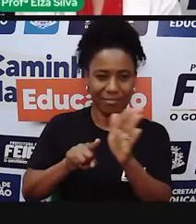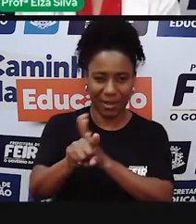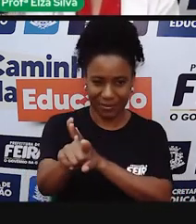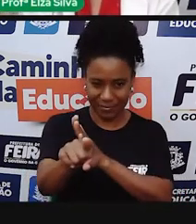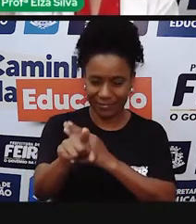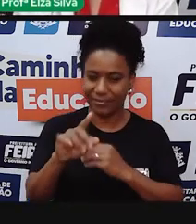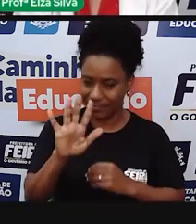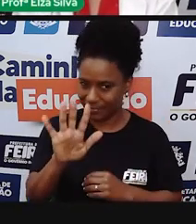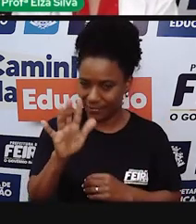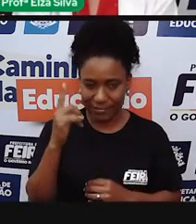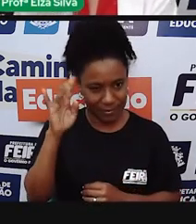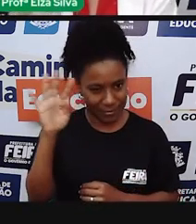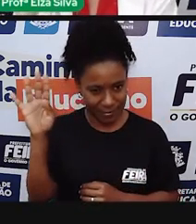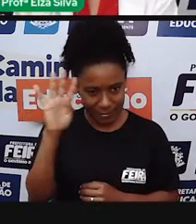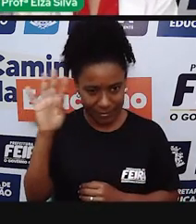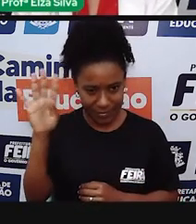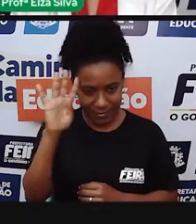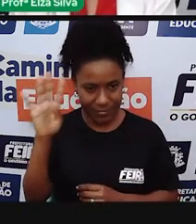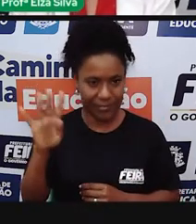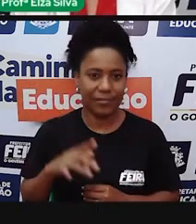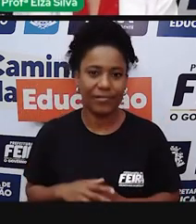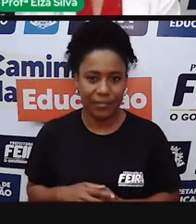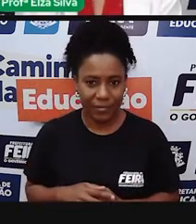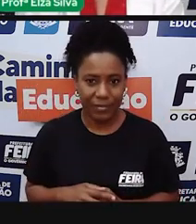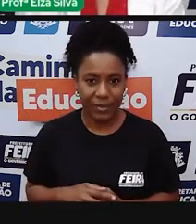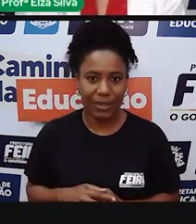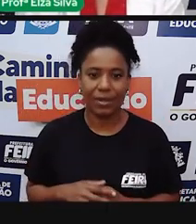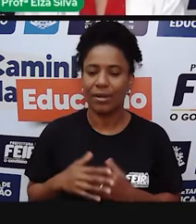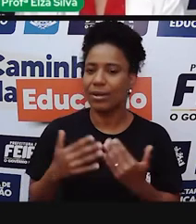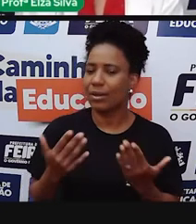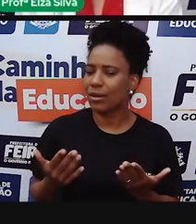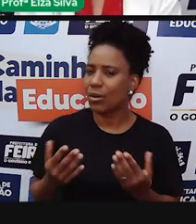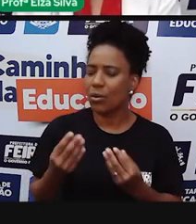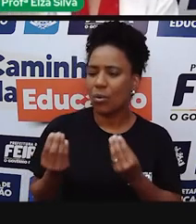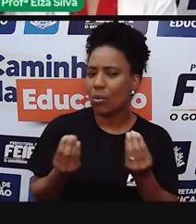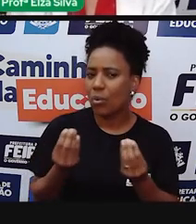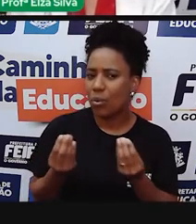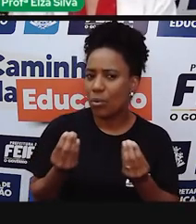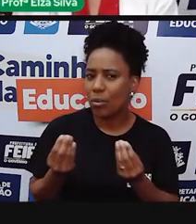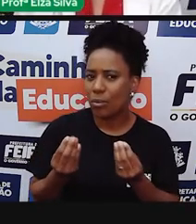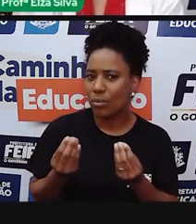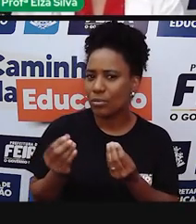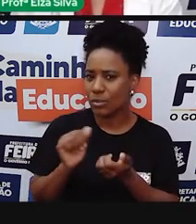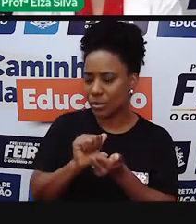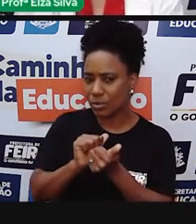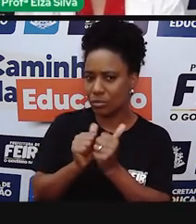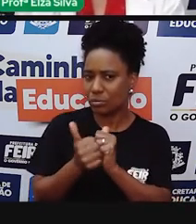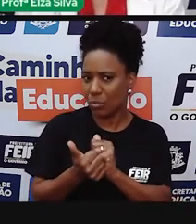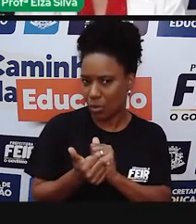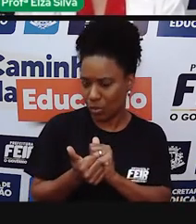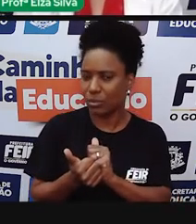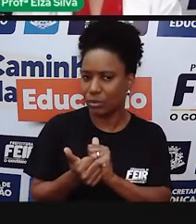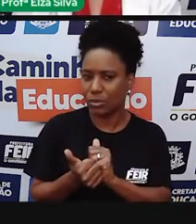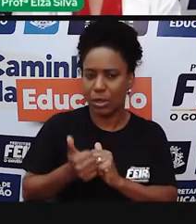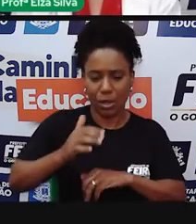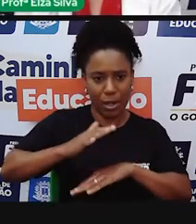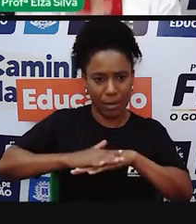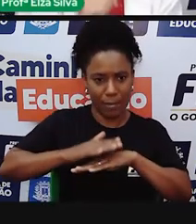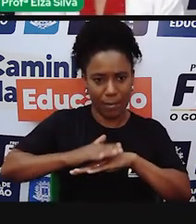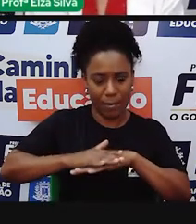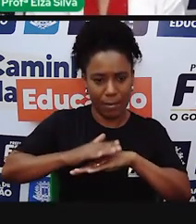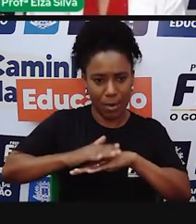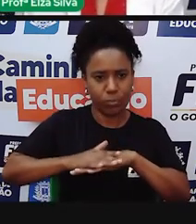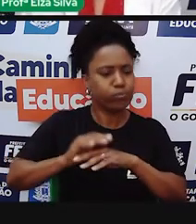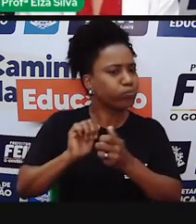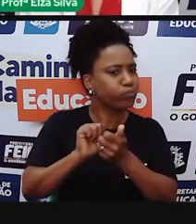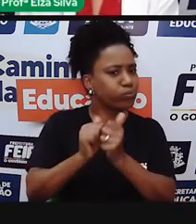sabem como ou quais expressões utilizar quando você quer se referir a uma prática esportiva?